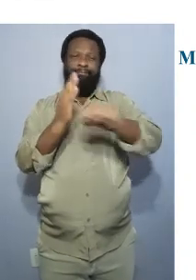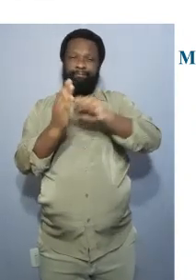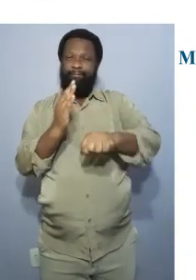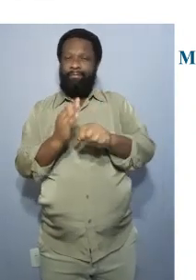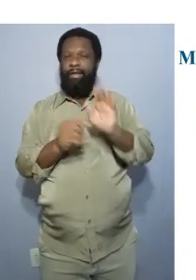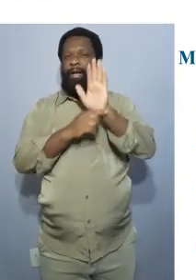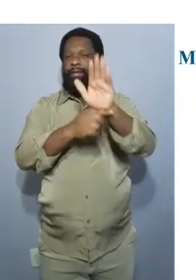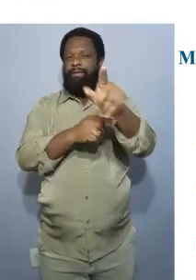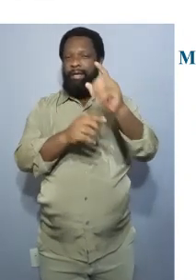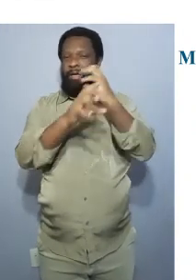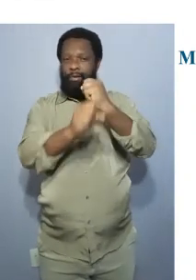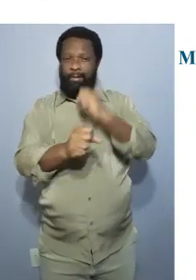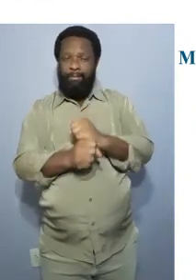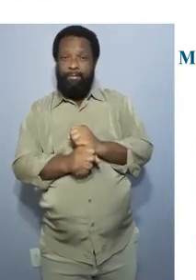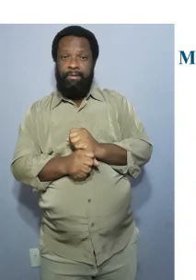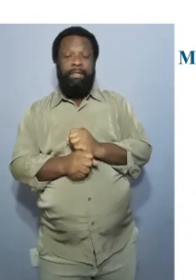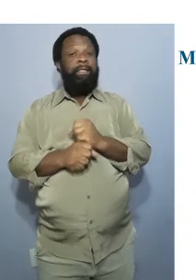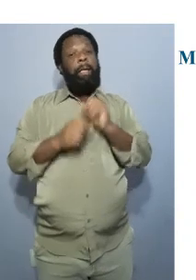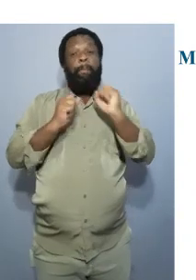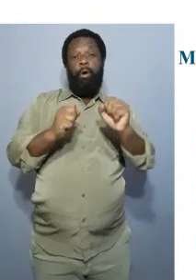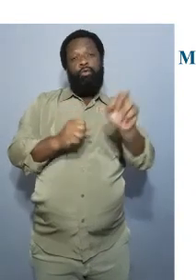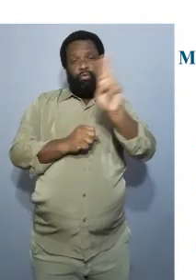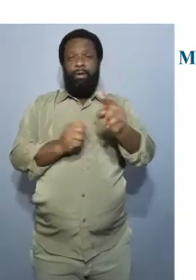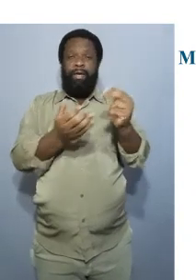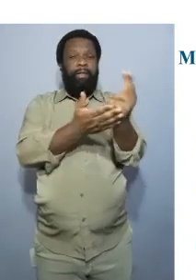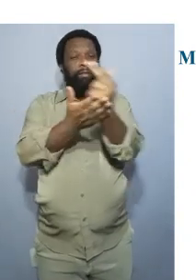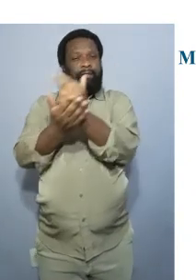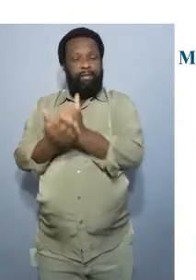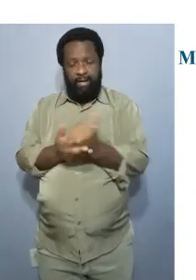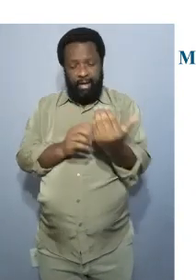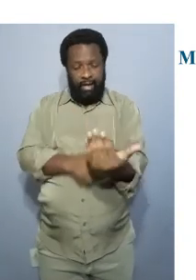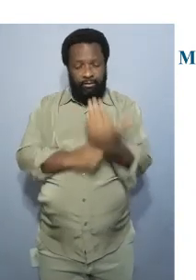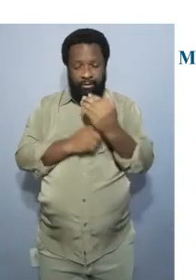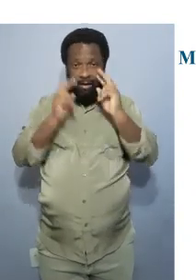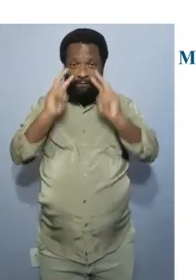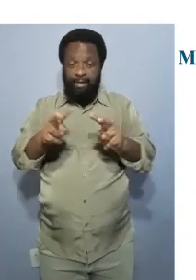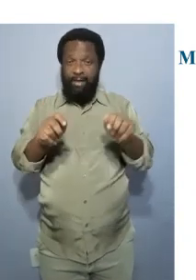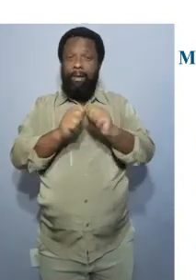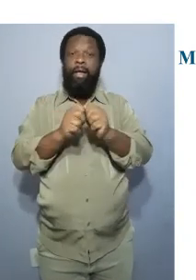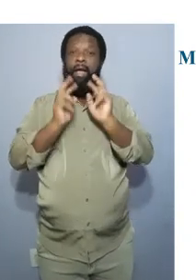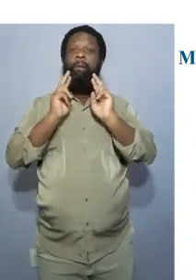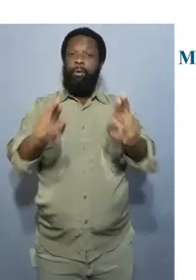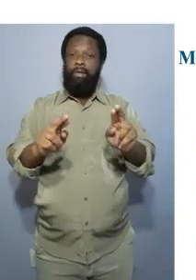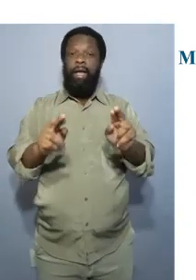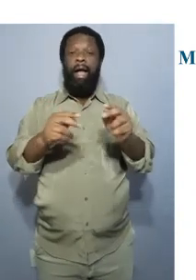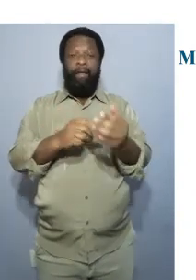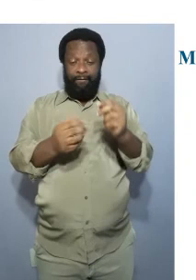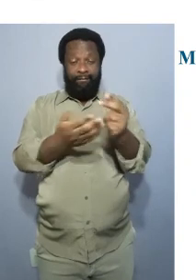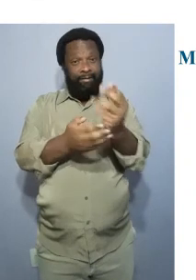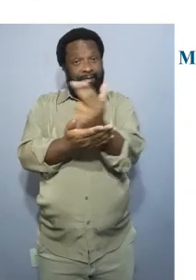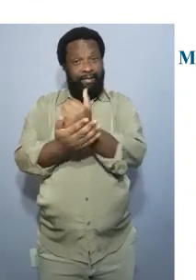conseguir calcular, tá bem? Se for o caso, use esse desenho como base e tal, para você conseguir fazer as questões. Às